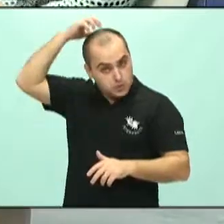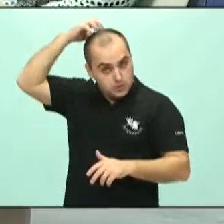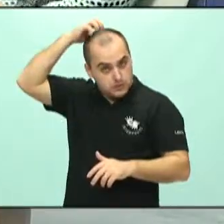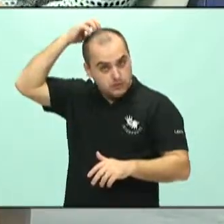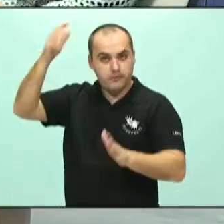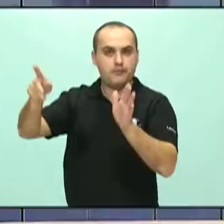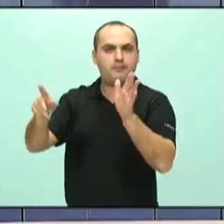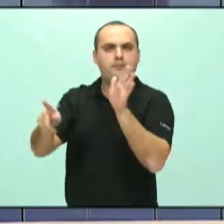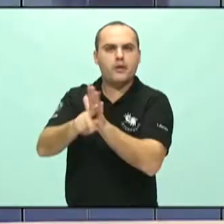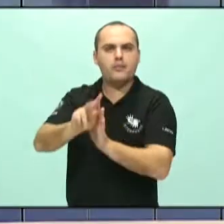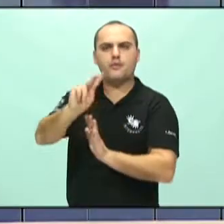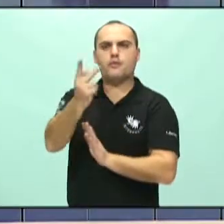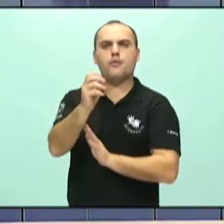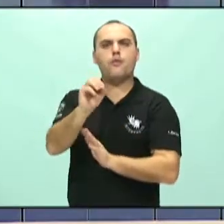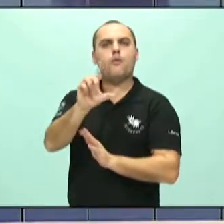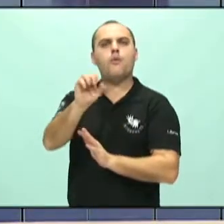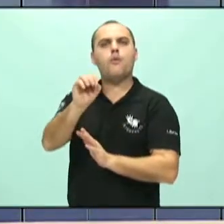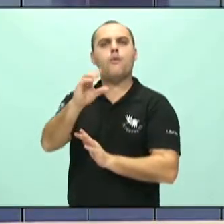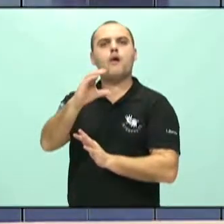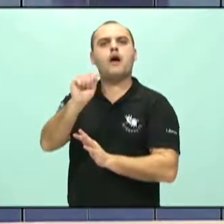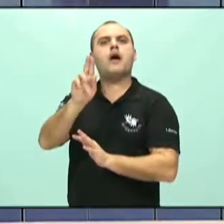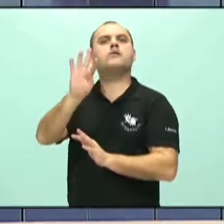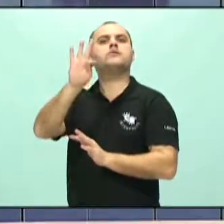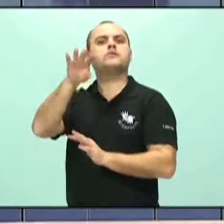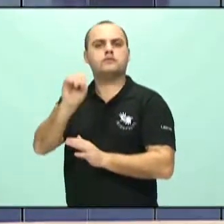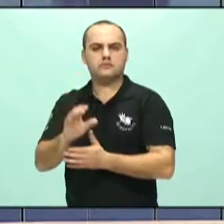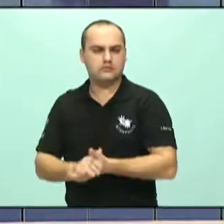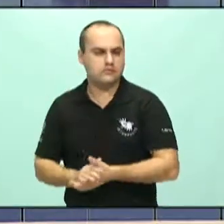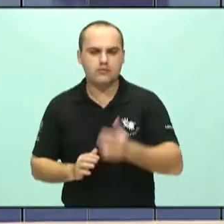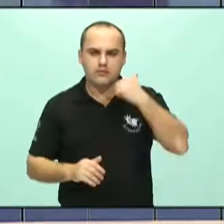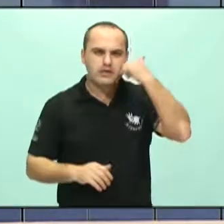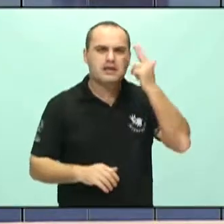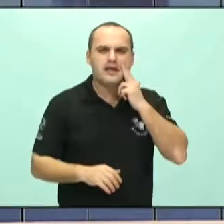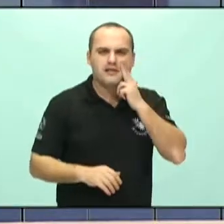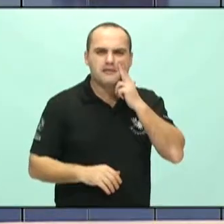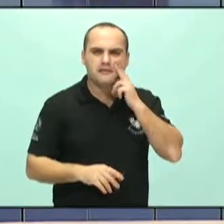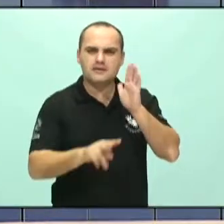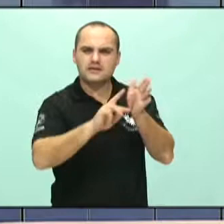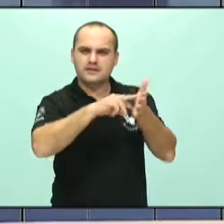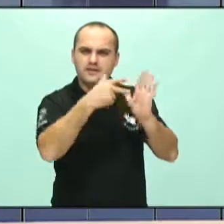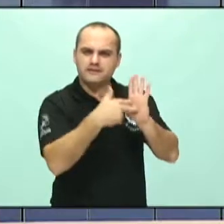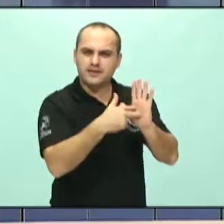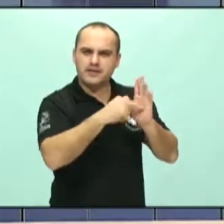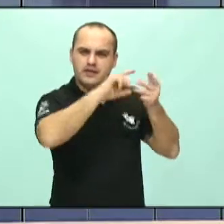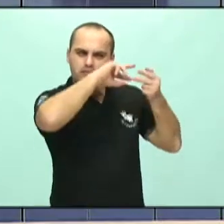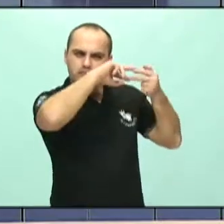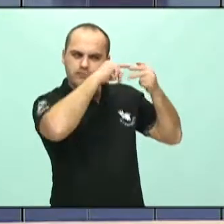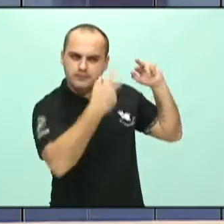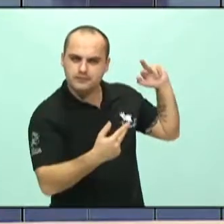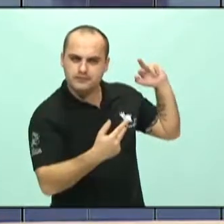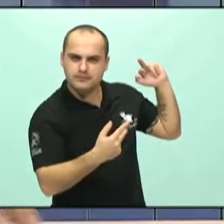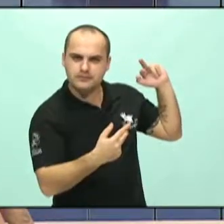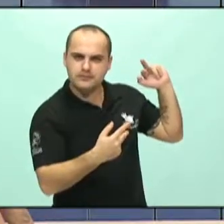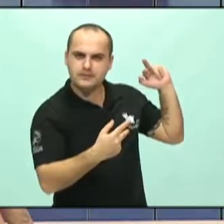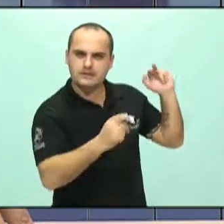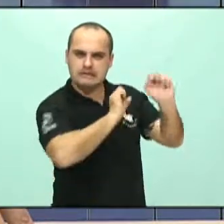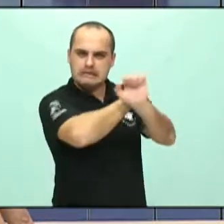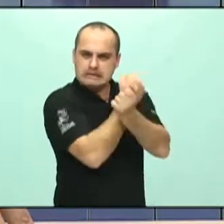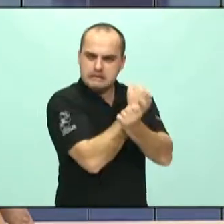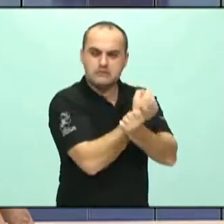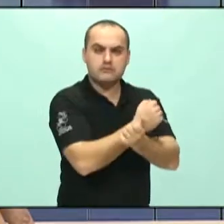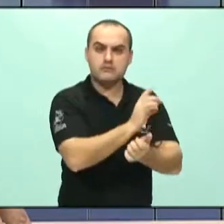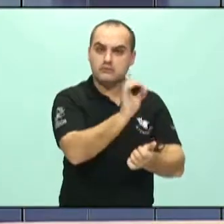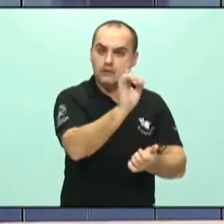Holocausto, né? O negro não é descendente da escravidão. O negro é descendente da África. E como é que ele era na